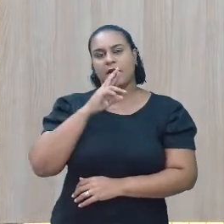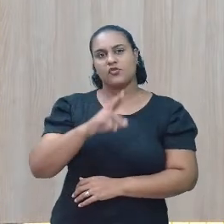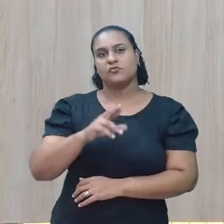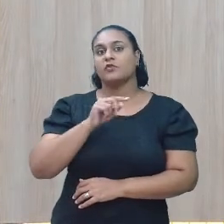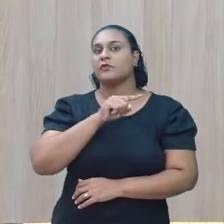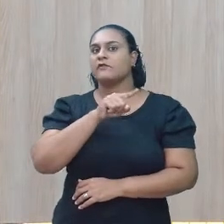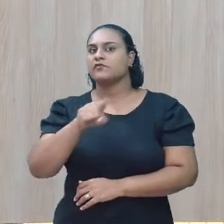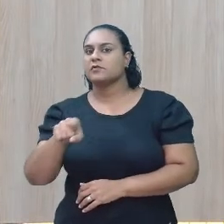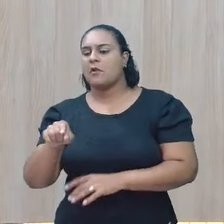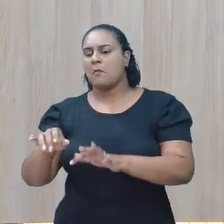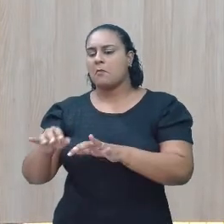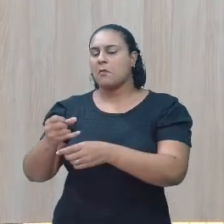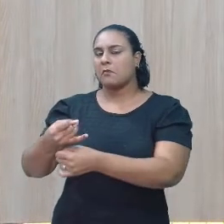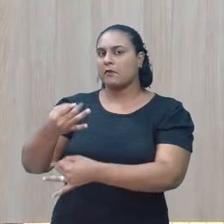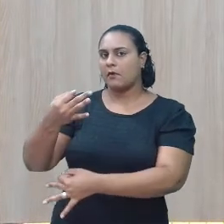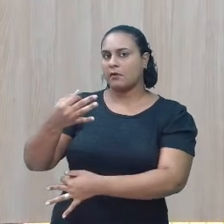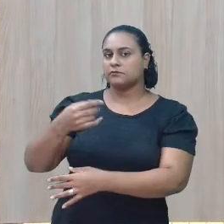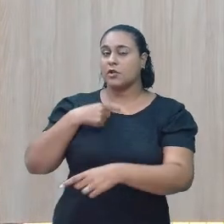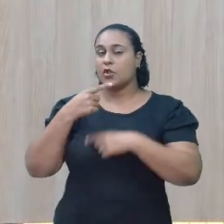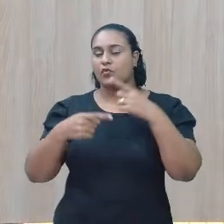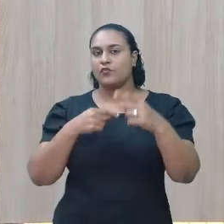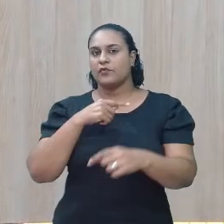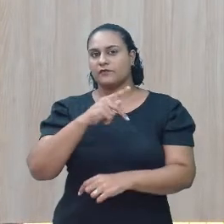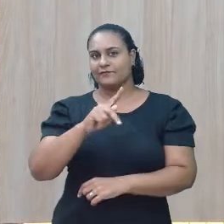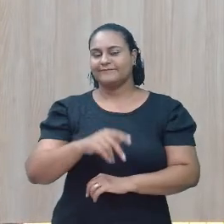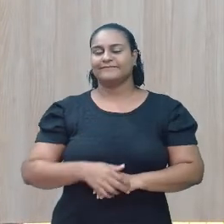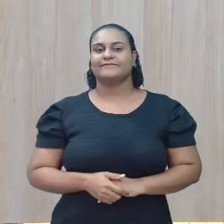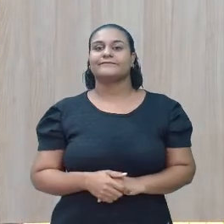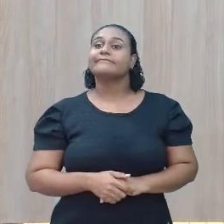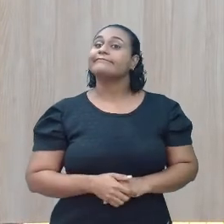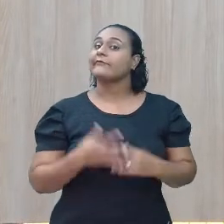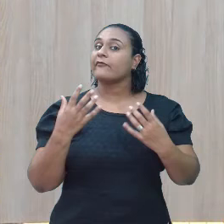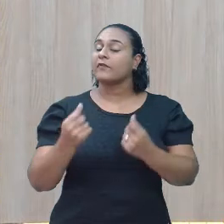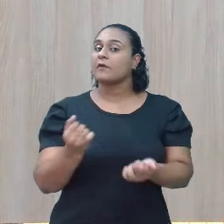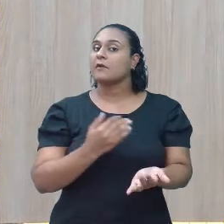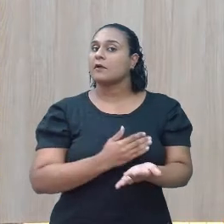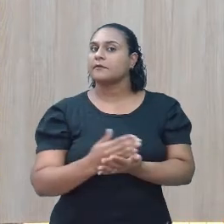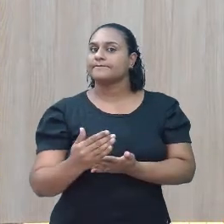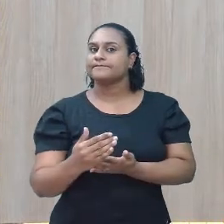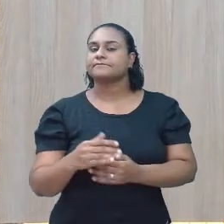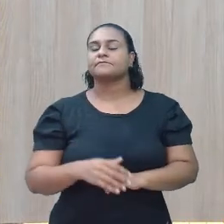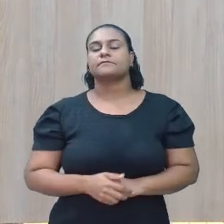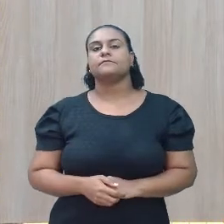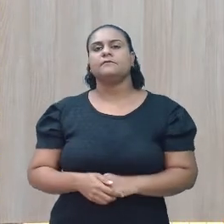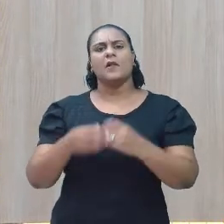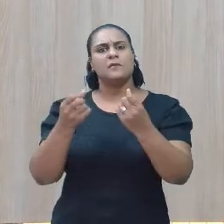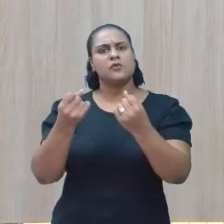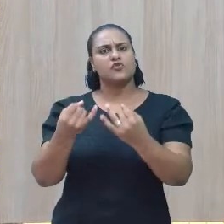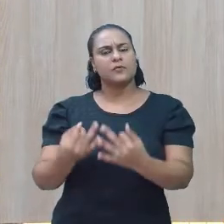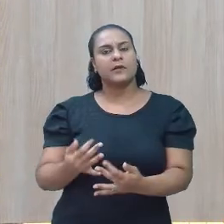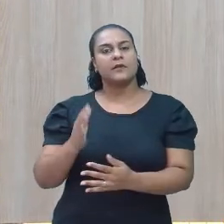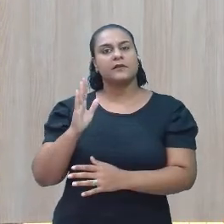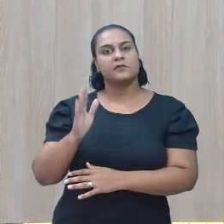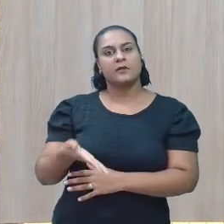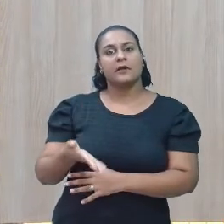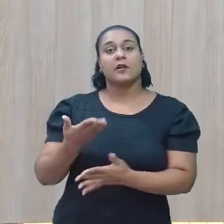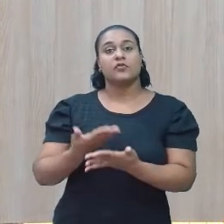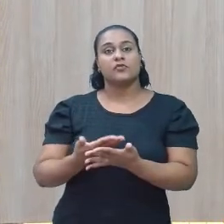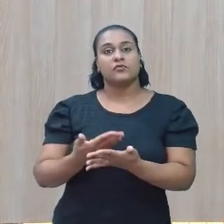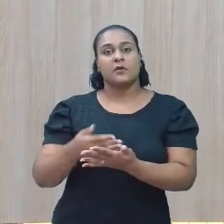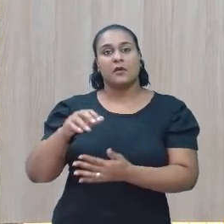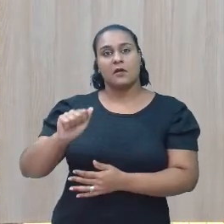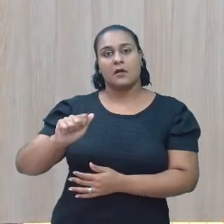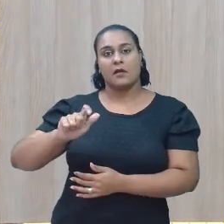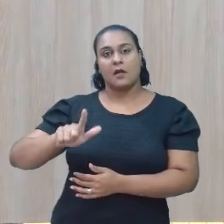vocês lá, tirar suas dúvidas, tá bom? Então vamos começar, não é? Então, como eu disse anteriormente, a gente está estudando álgebra, que é uma